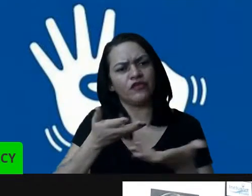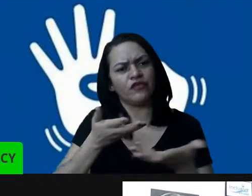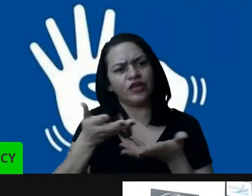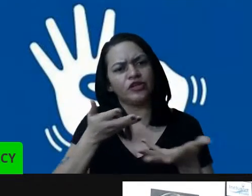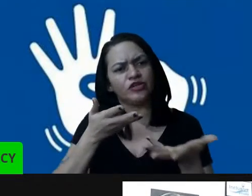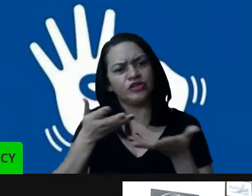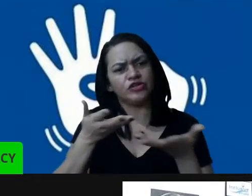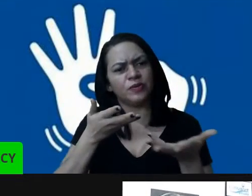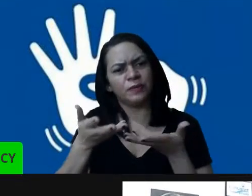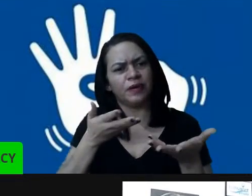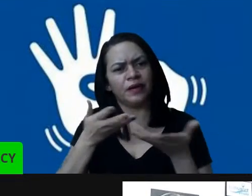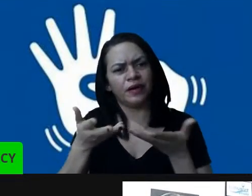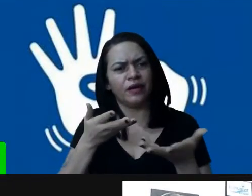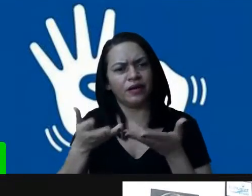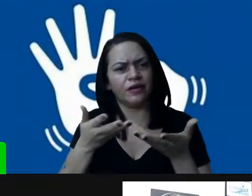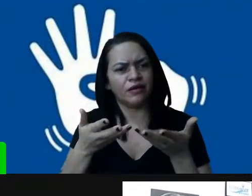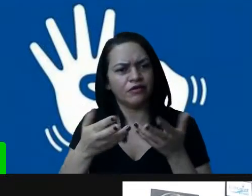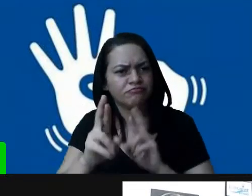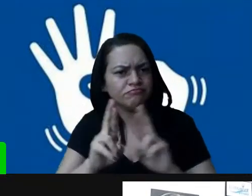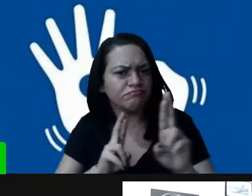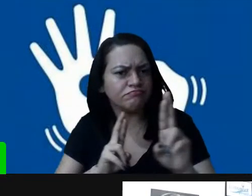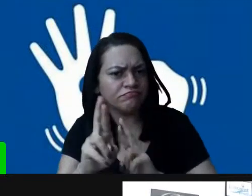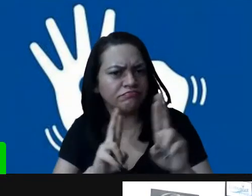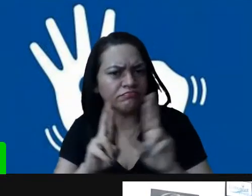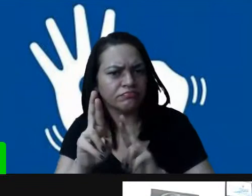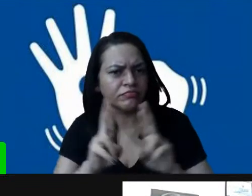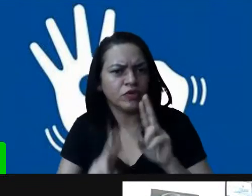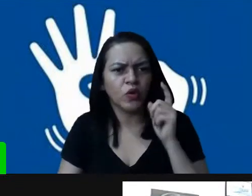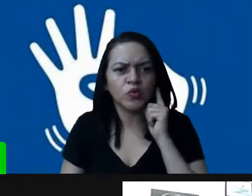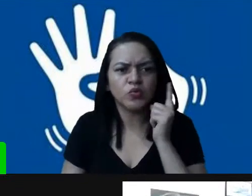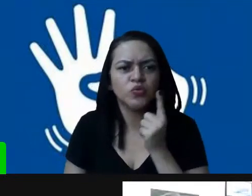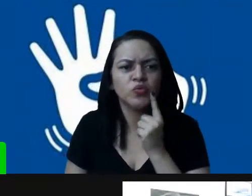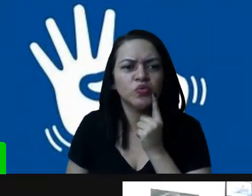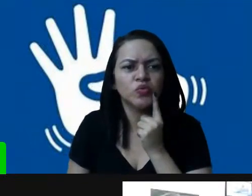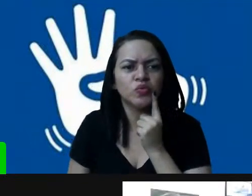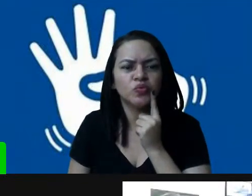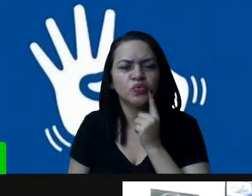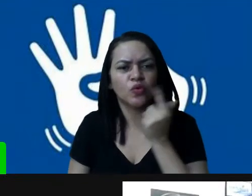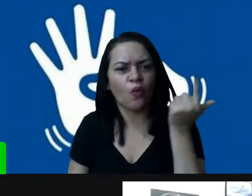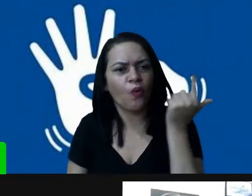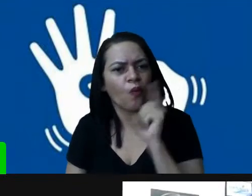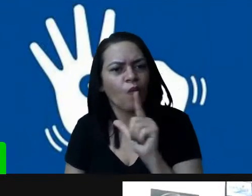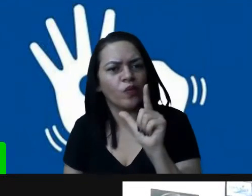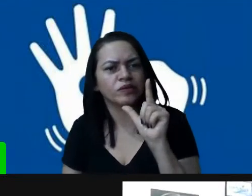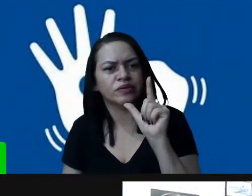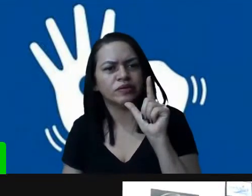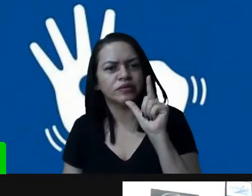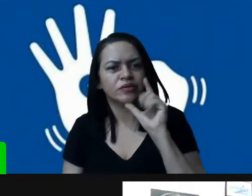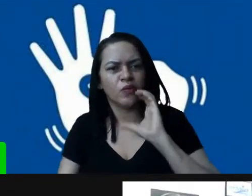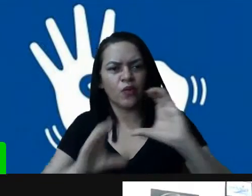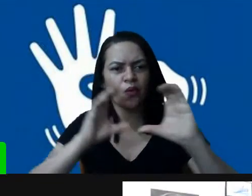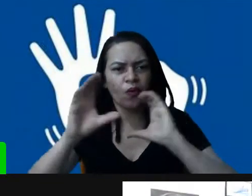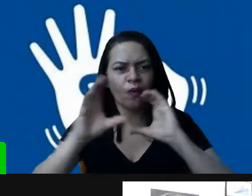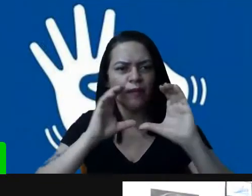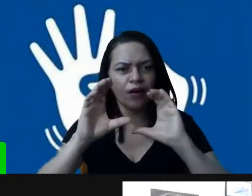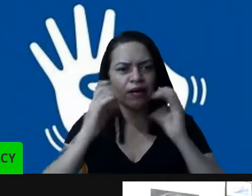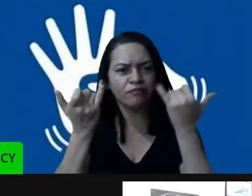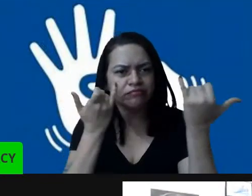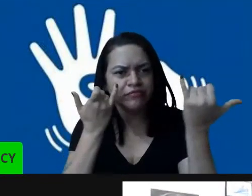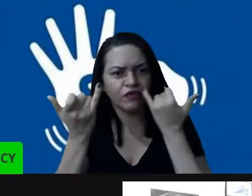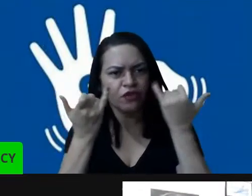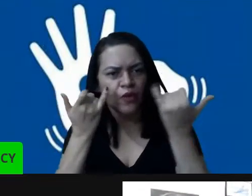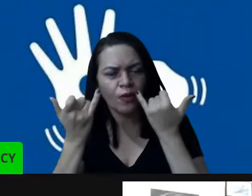tu consegue ver se os surdos estão conseguindo acompanhar as informações, como é que tá